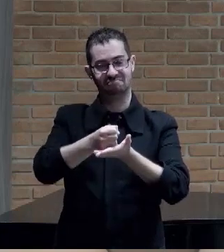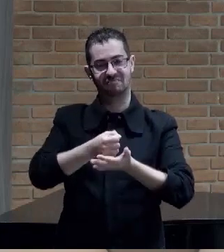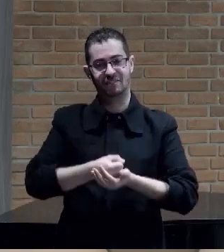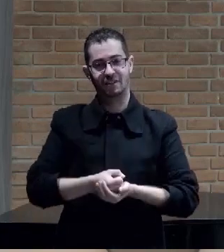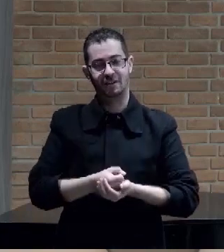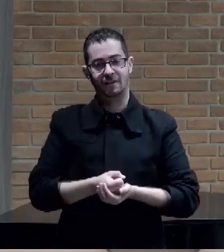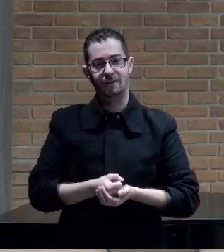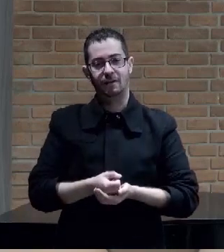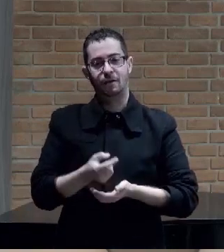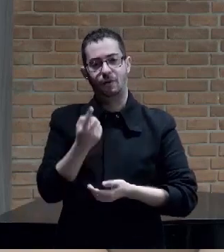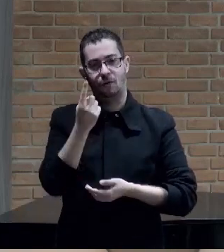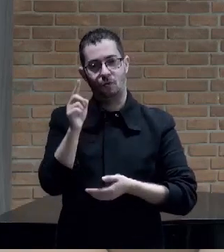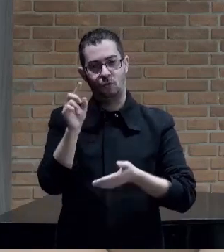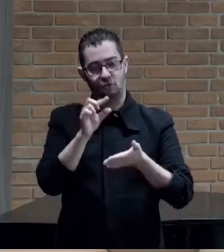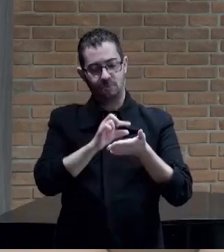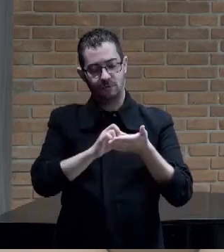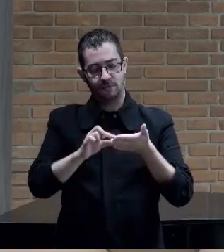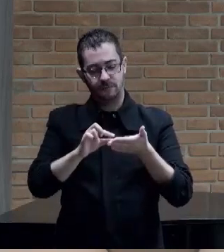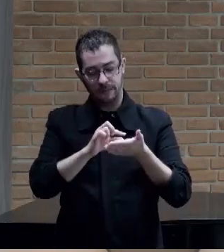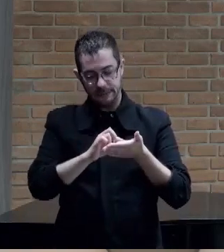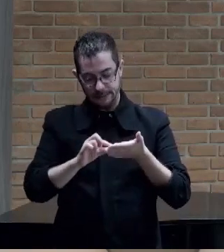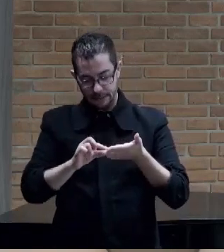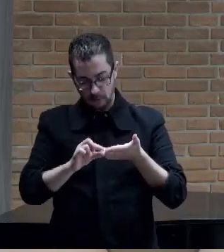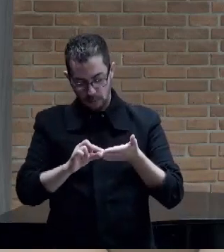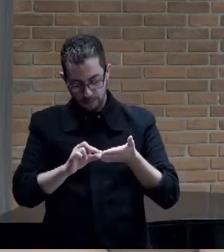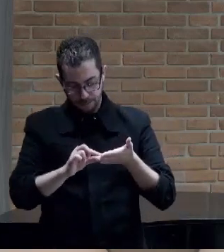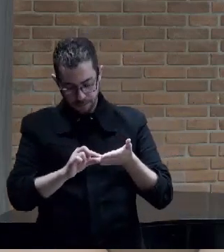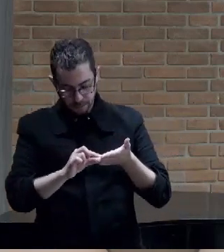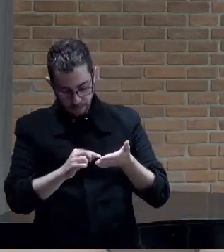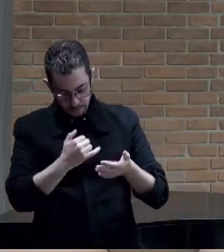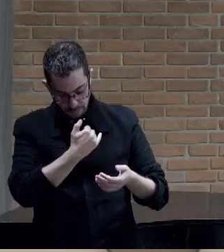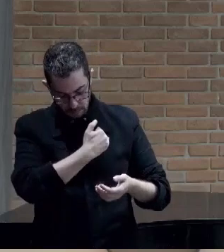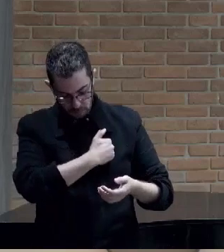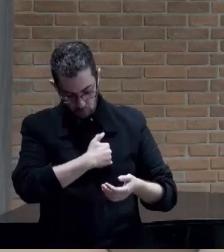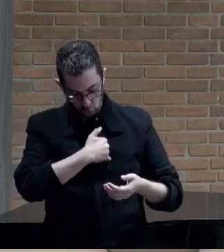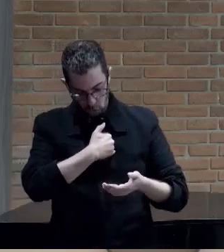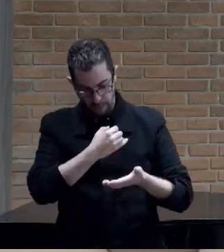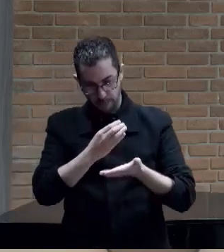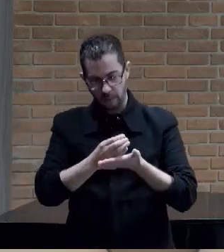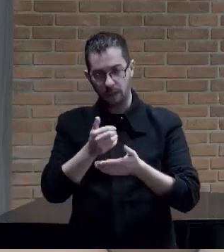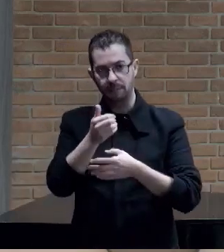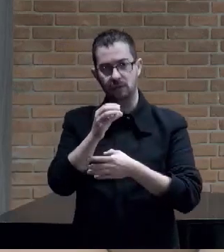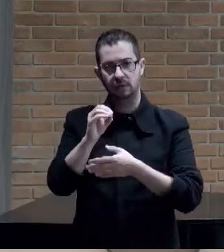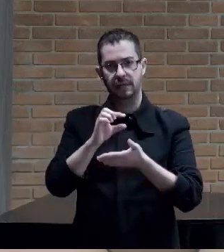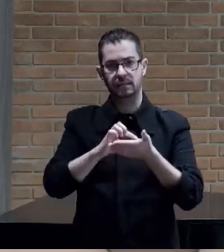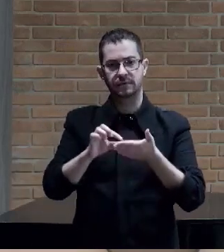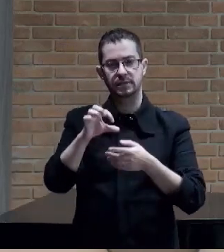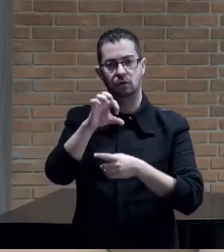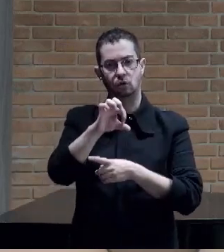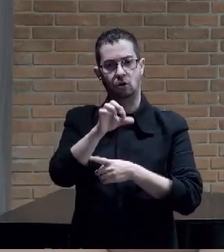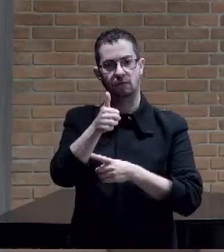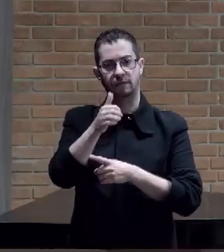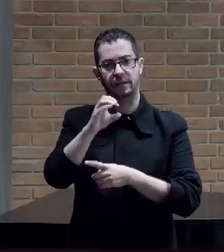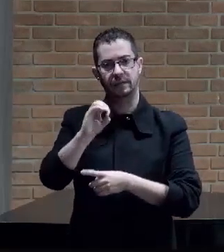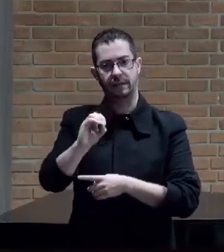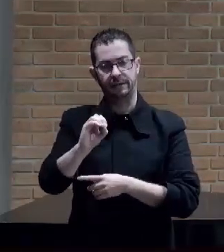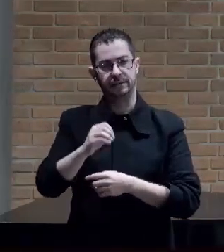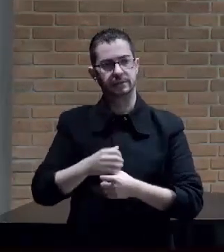E o último versículo na versão NVT, que é João capítulo 10, versículos 9 e 10.